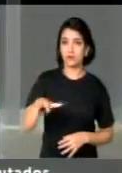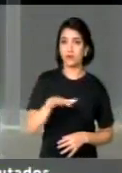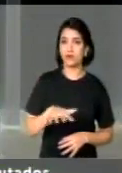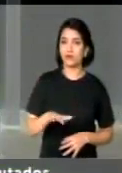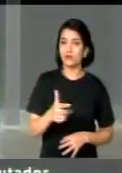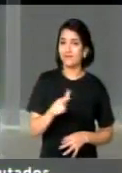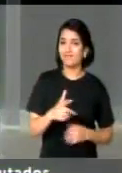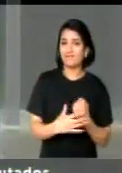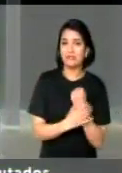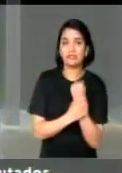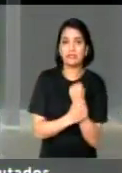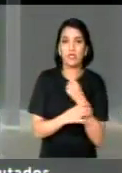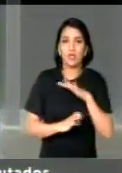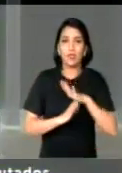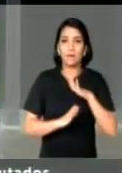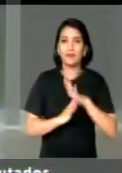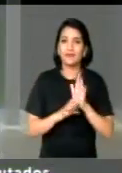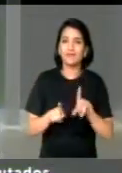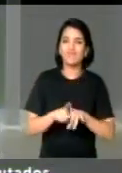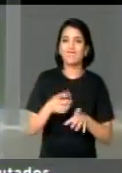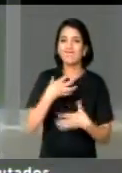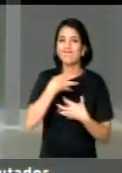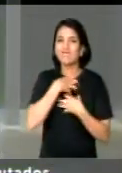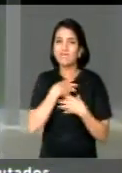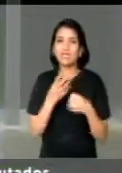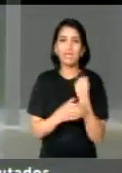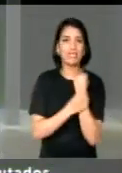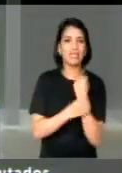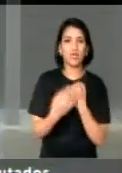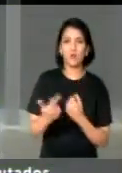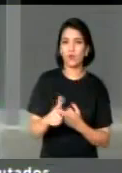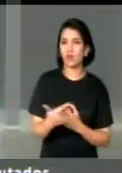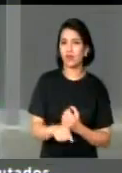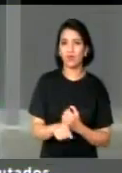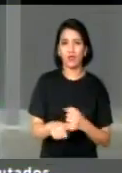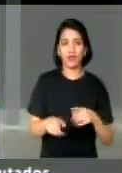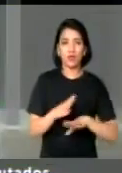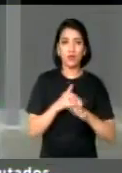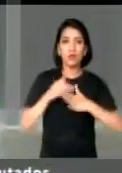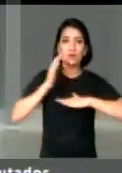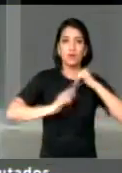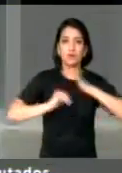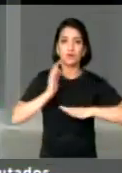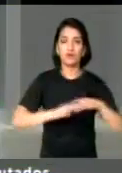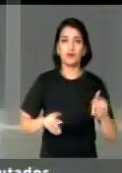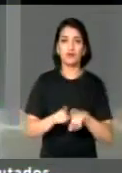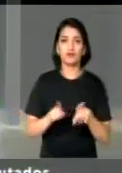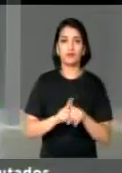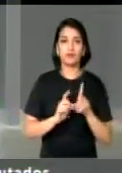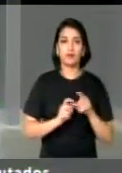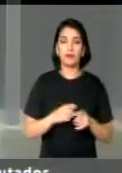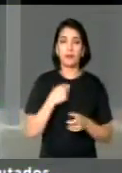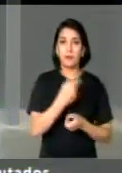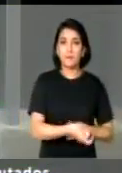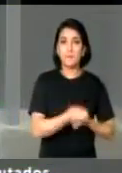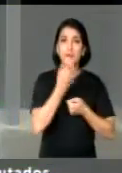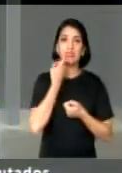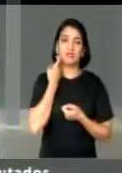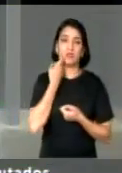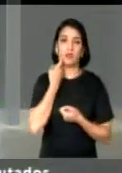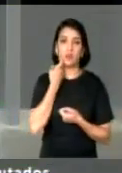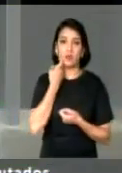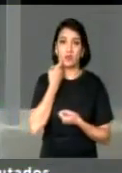inseguros os empresários, profissionais, pescadores. O setor está sem referência, jogado de um lado